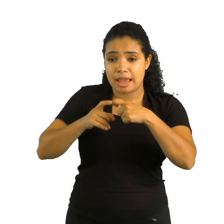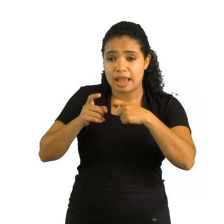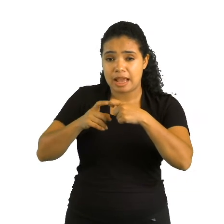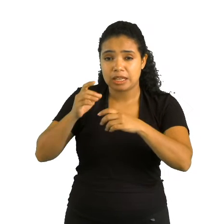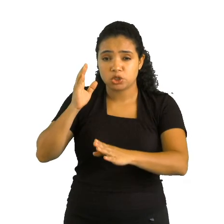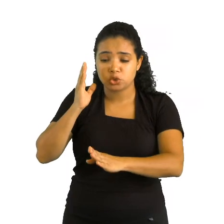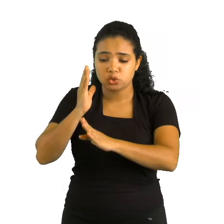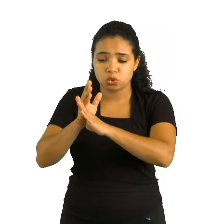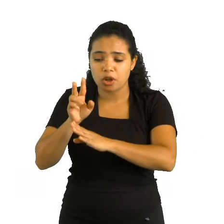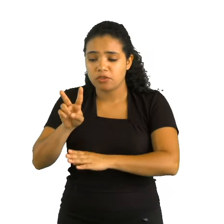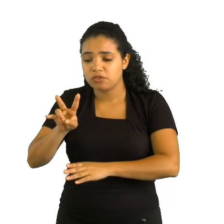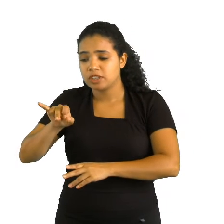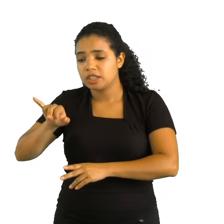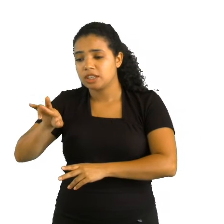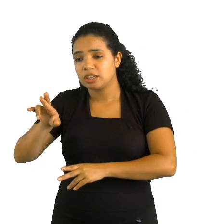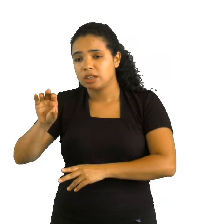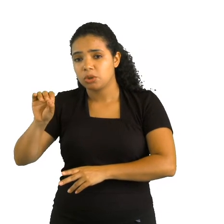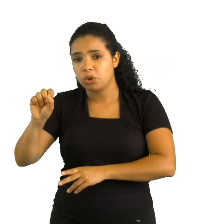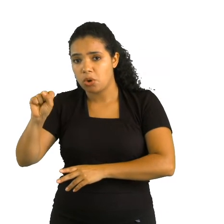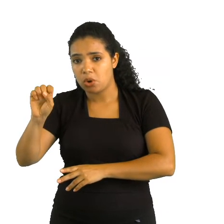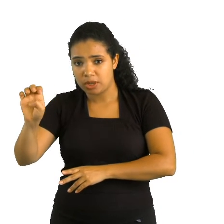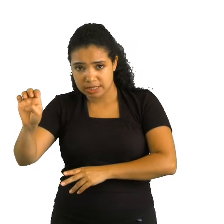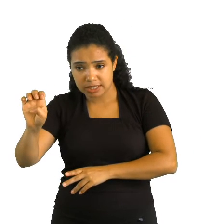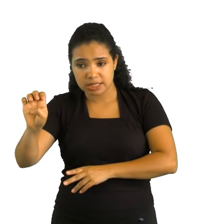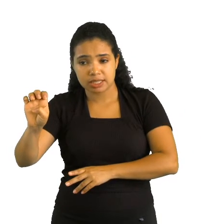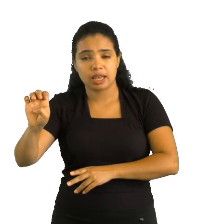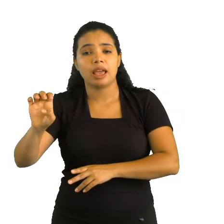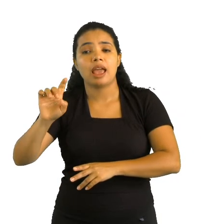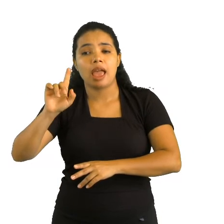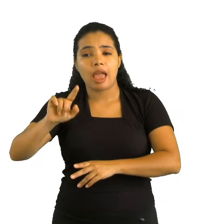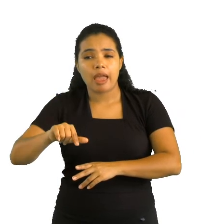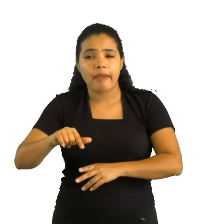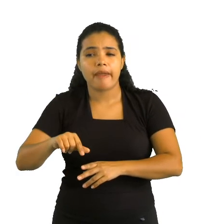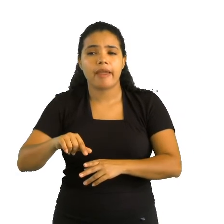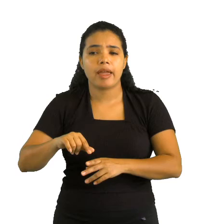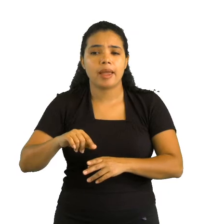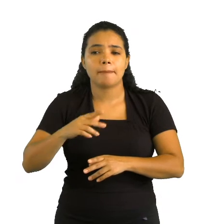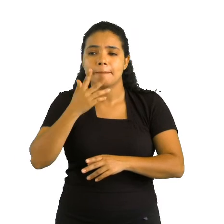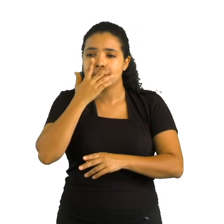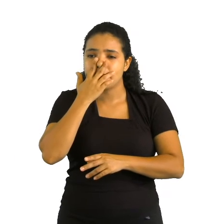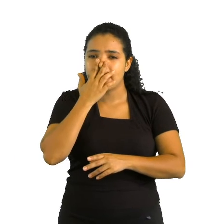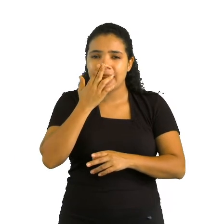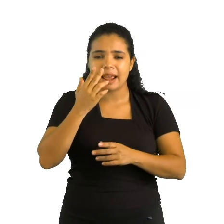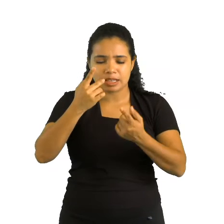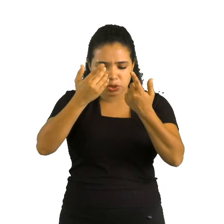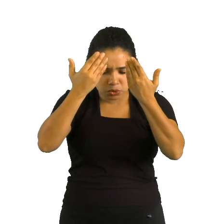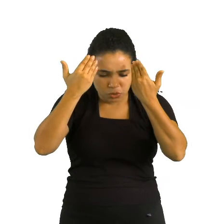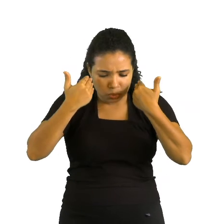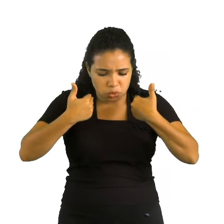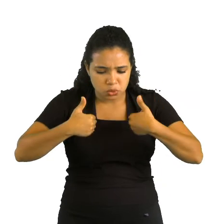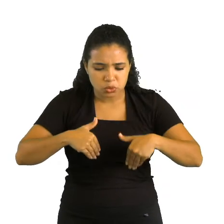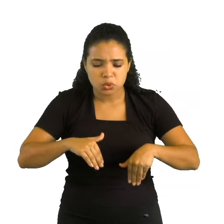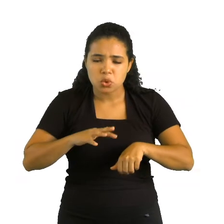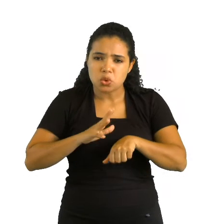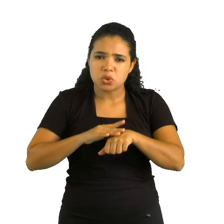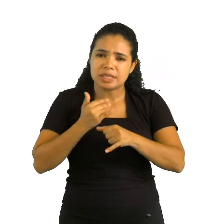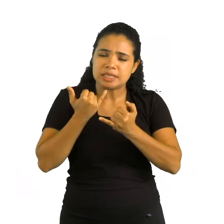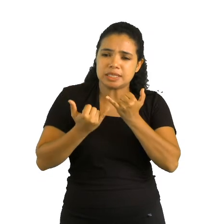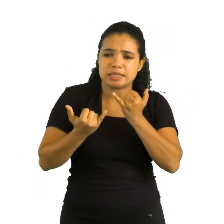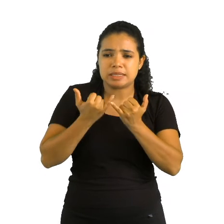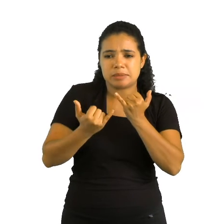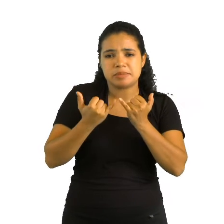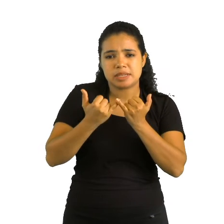uma doença que se caracteriza por desencadear sintomas iguais,